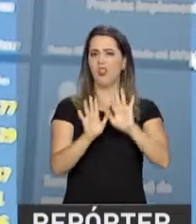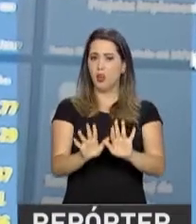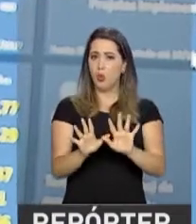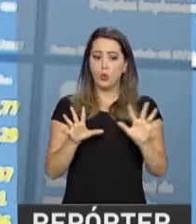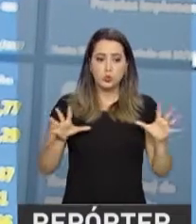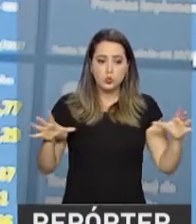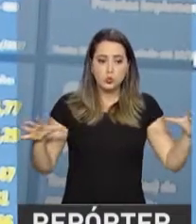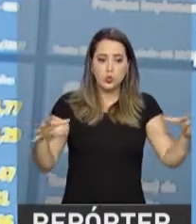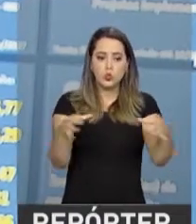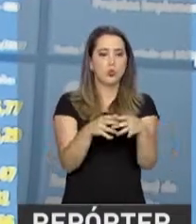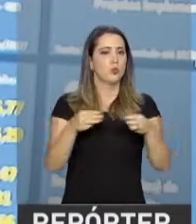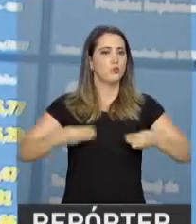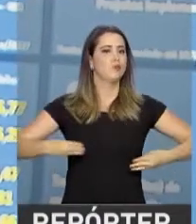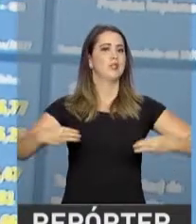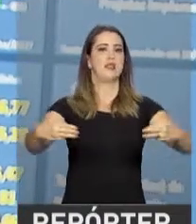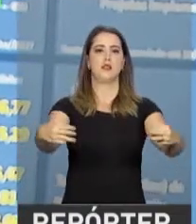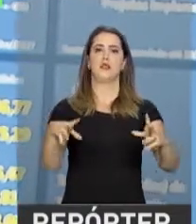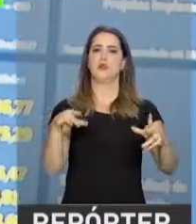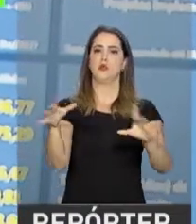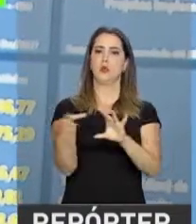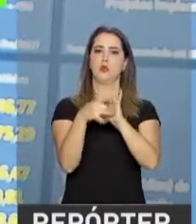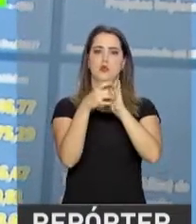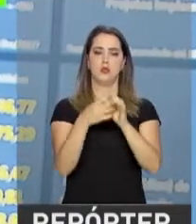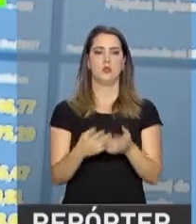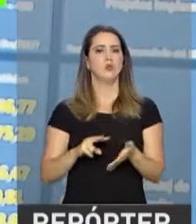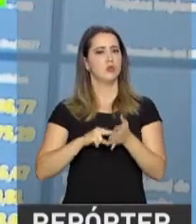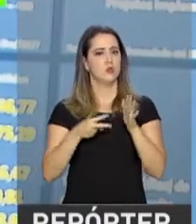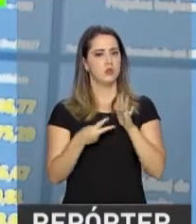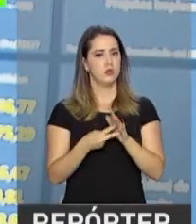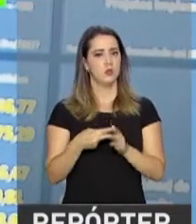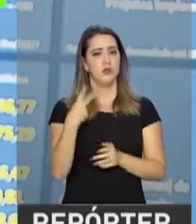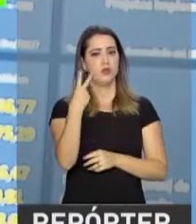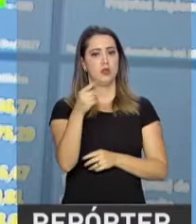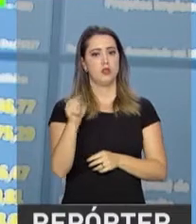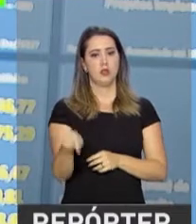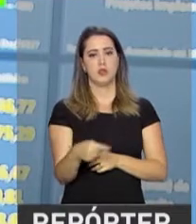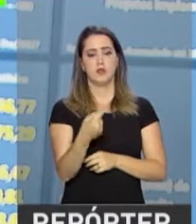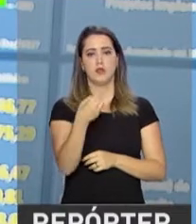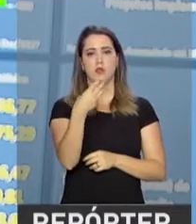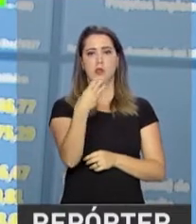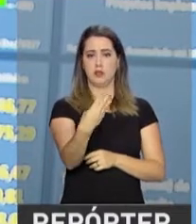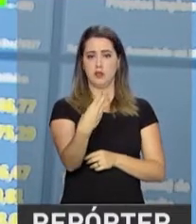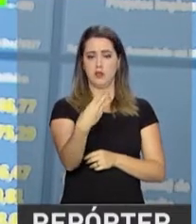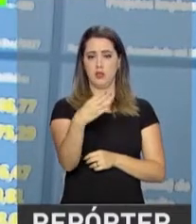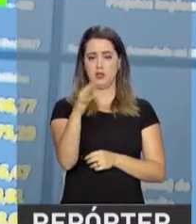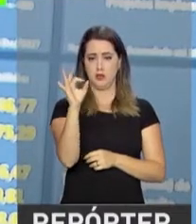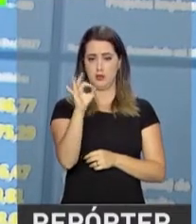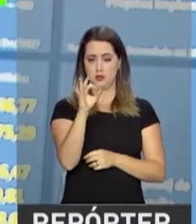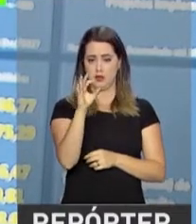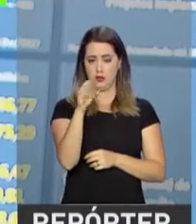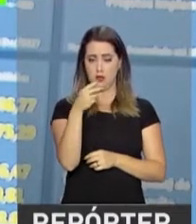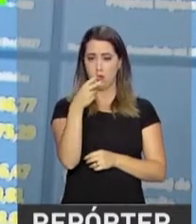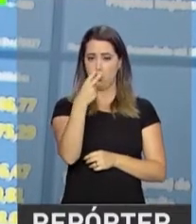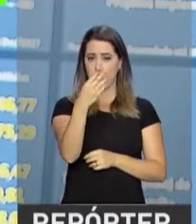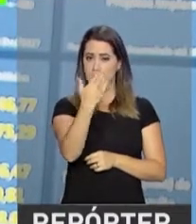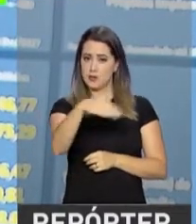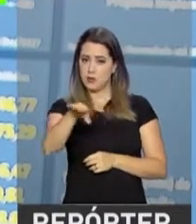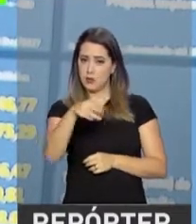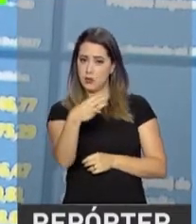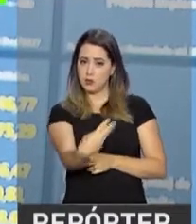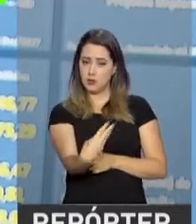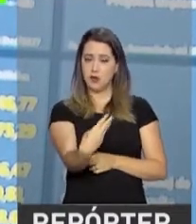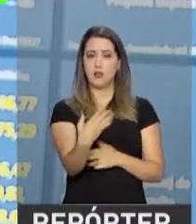toda essa logística ela representa dois terços do custo final do produto para o poder público significa que aqui em brasília